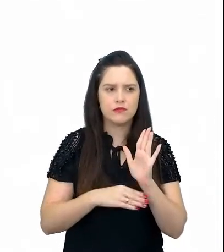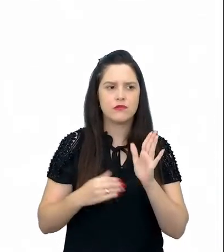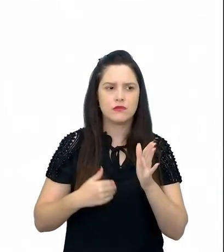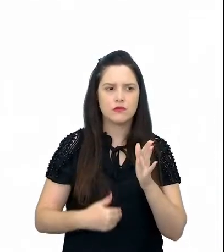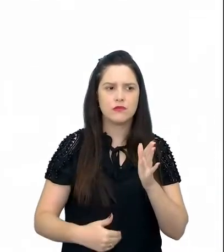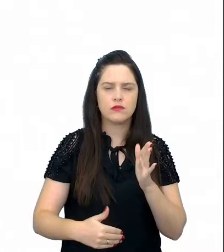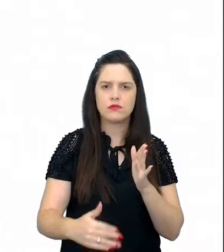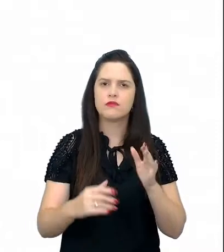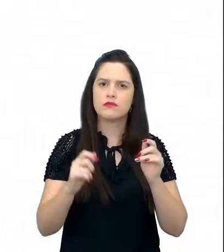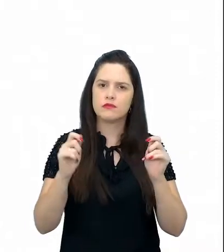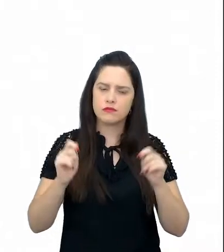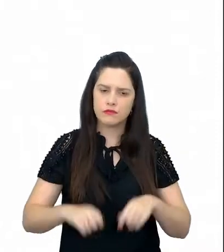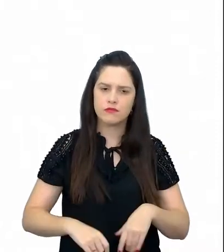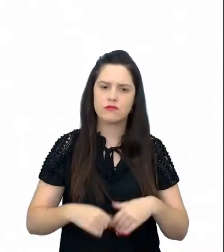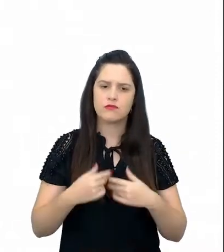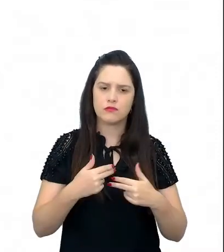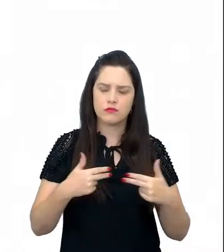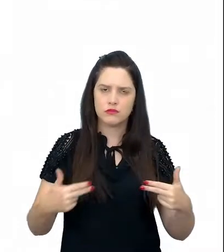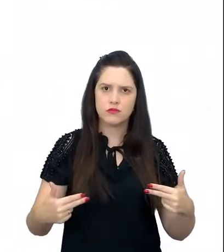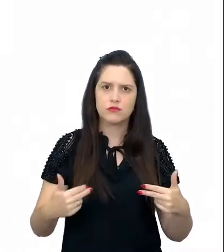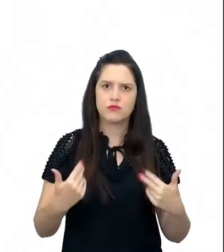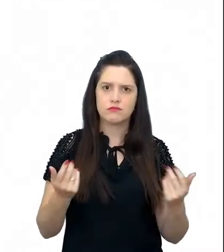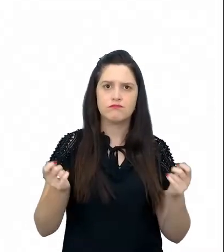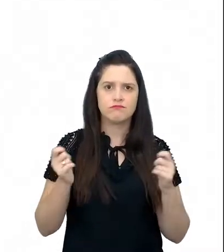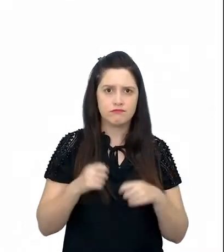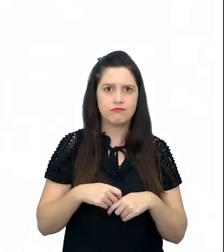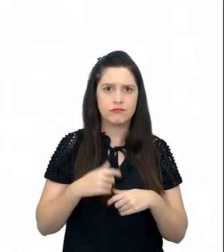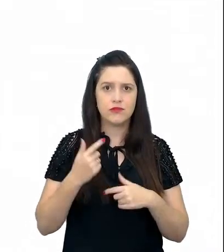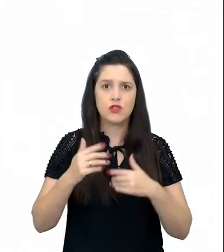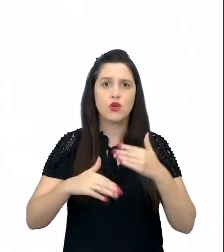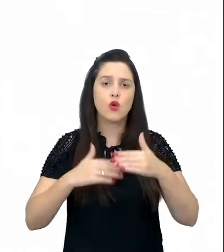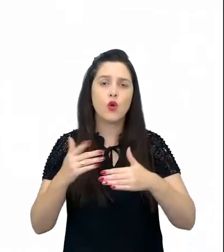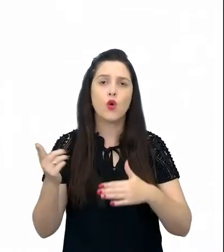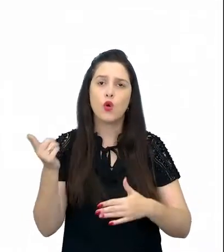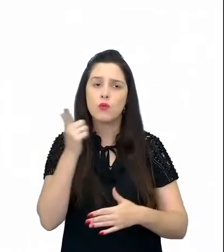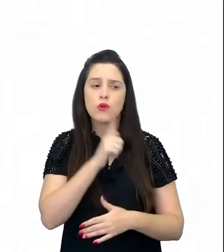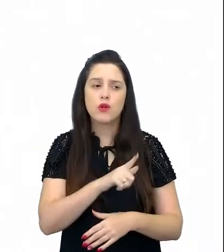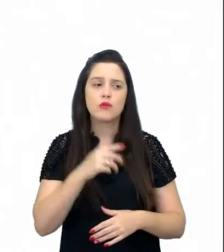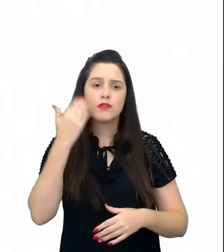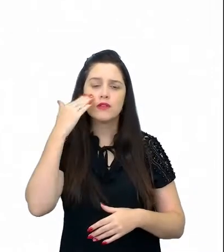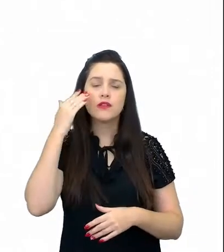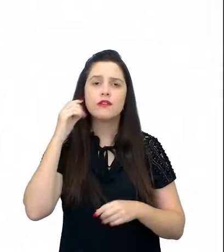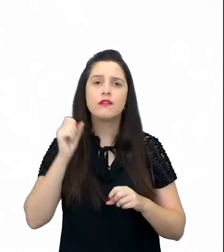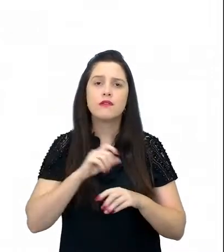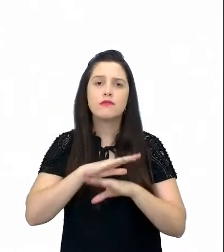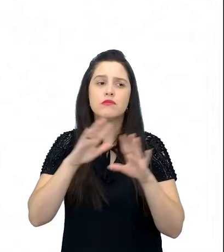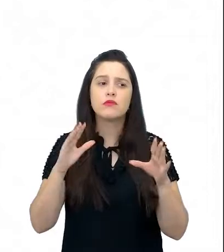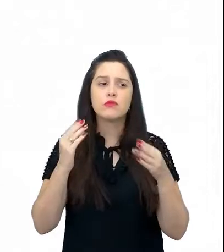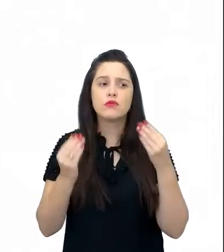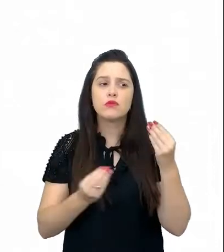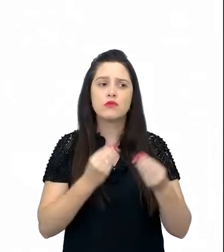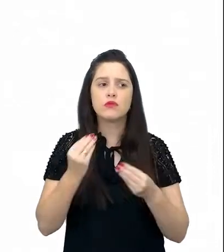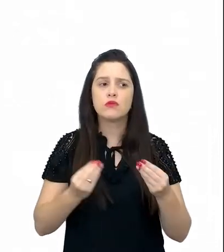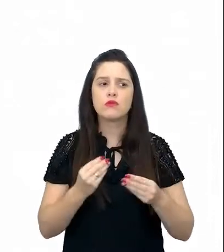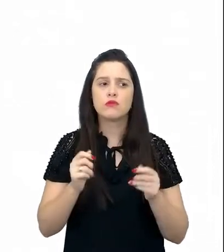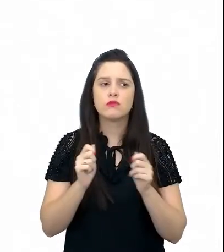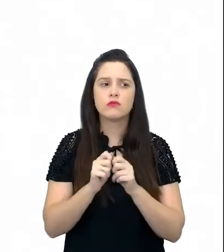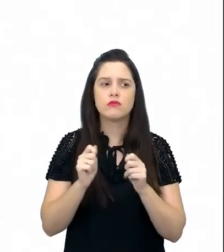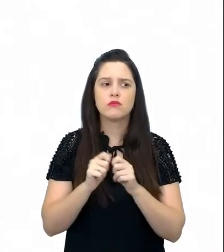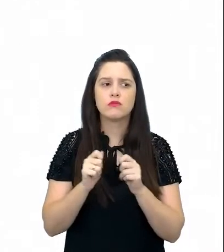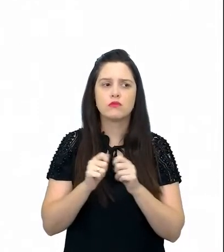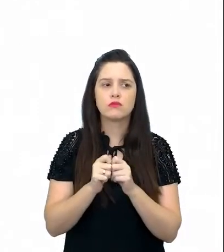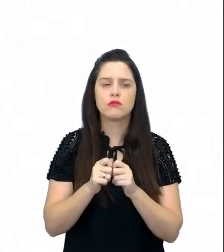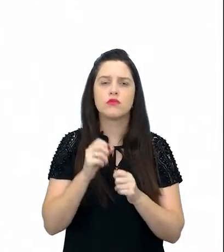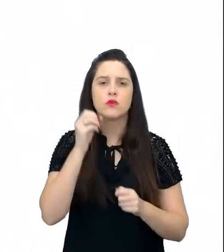hipóteses, vai levantar propriedades, vai fazer conclusões, ele vai conseguir entender como que funciona, ou como que é feito esse